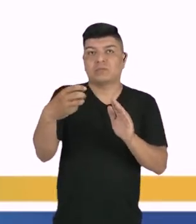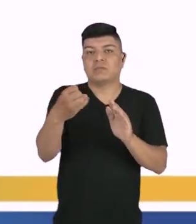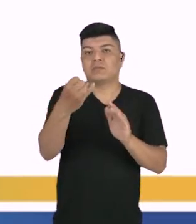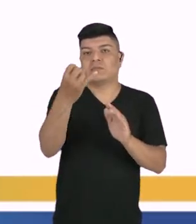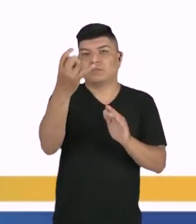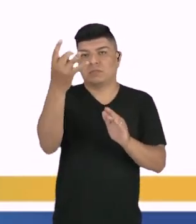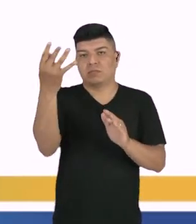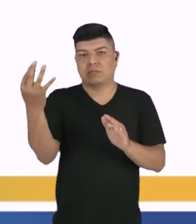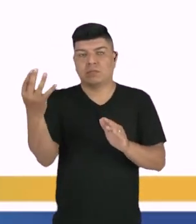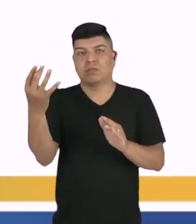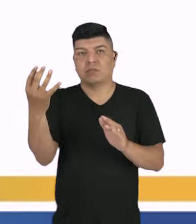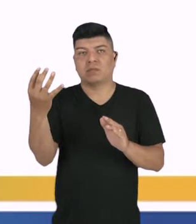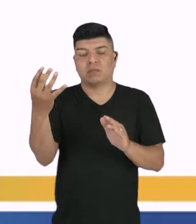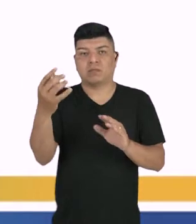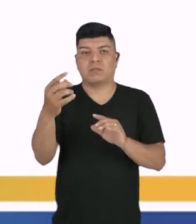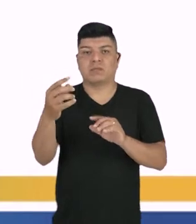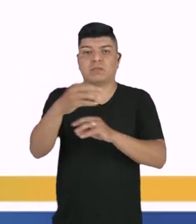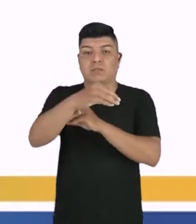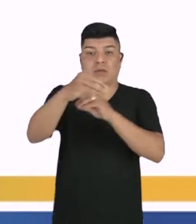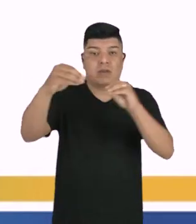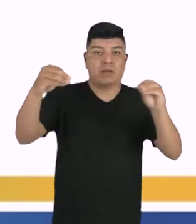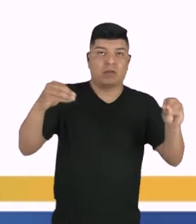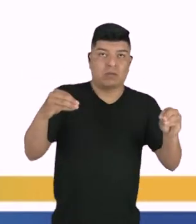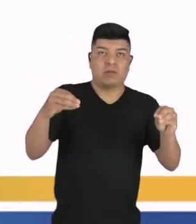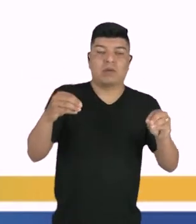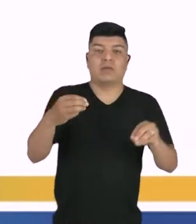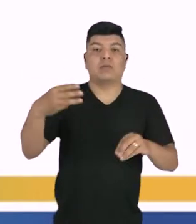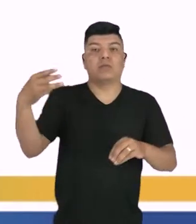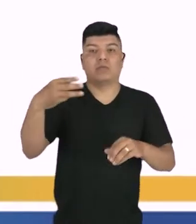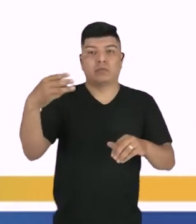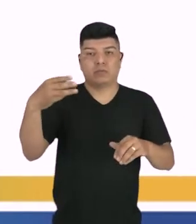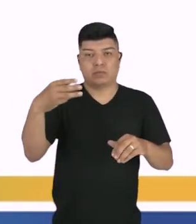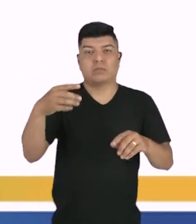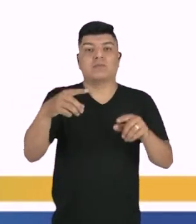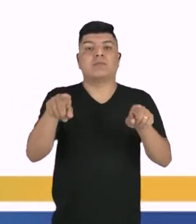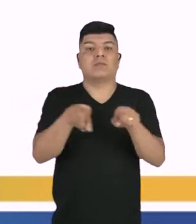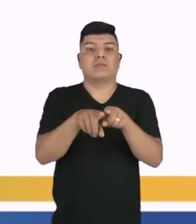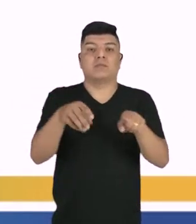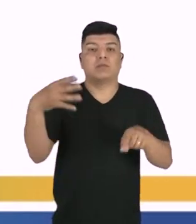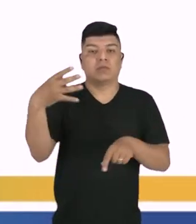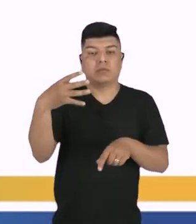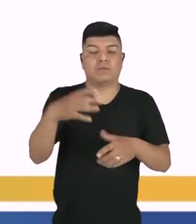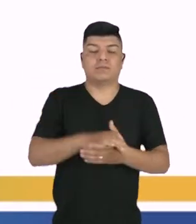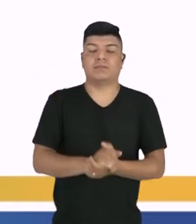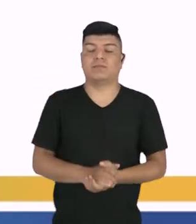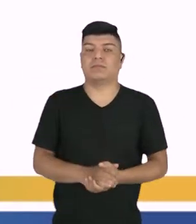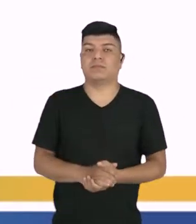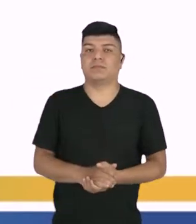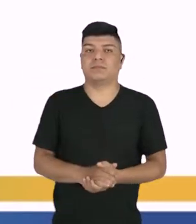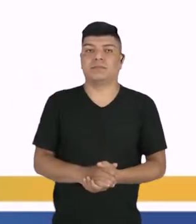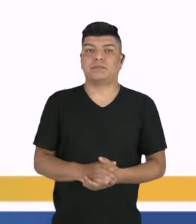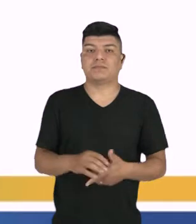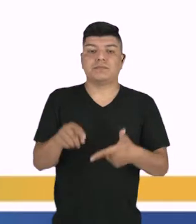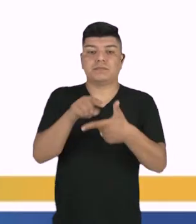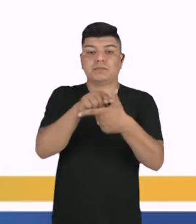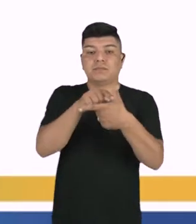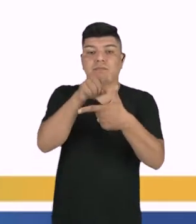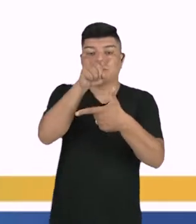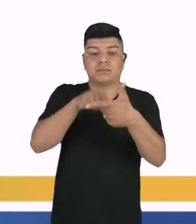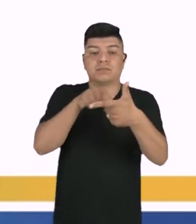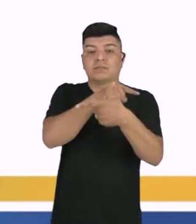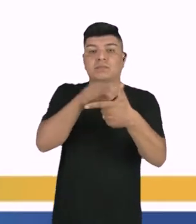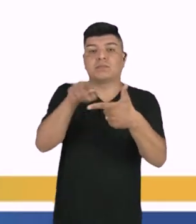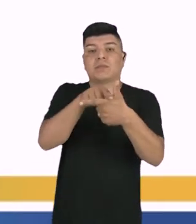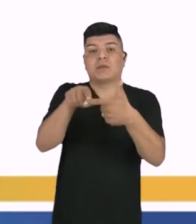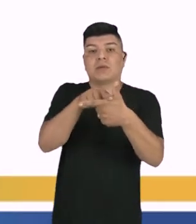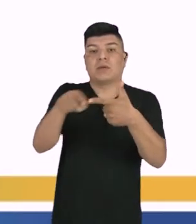dos quadrantes é em sentido anti-horário. Temos aí no terceiro quadrante e no quarto. E o cosseno, nós queremos o